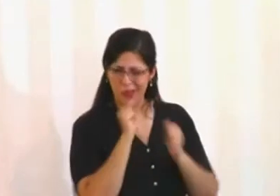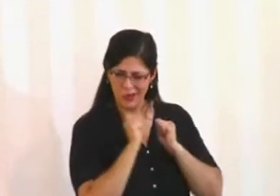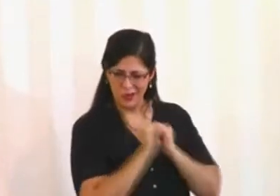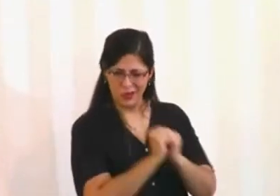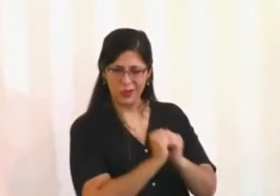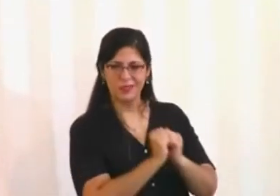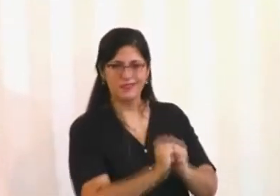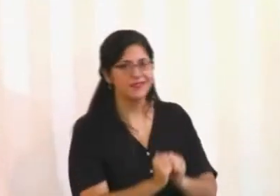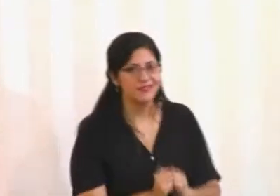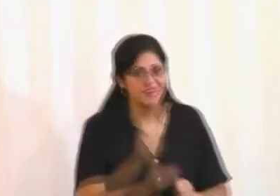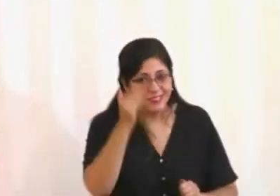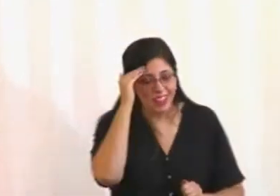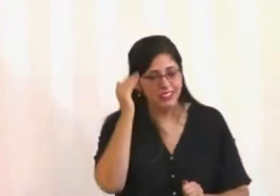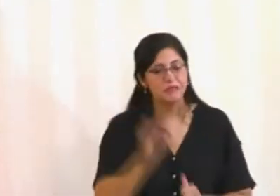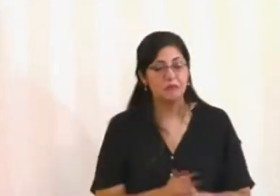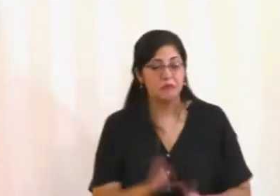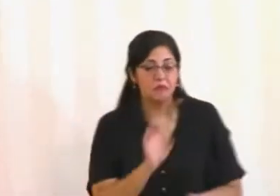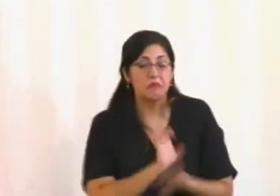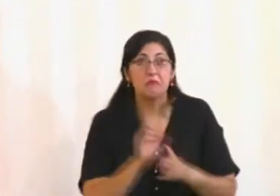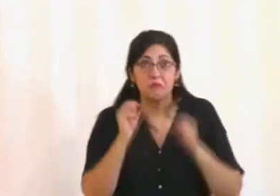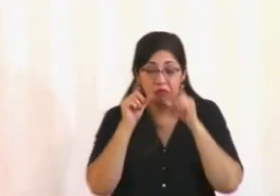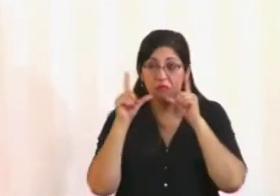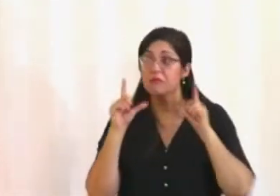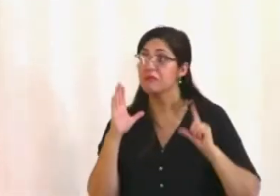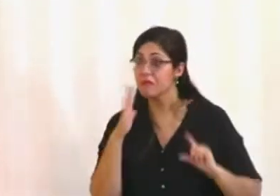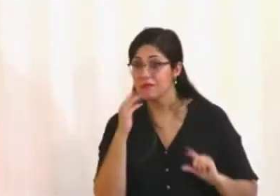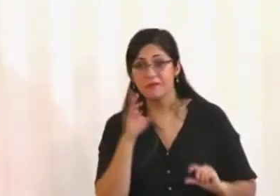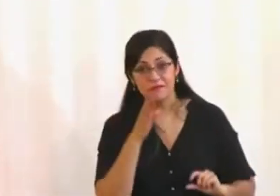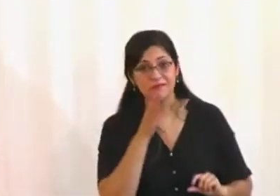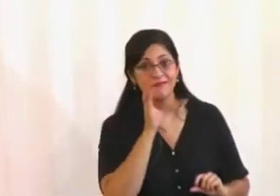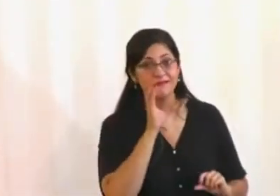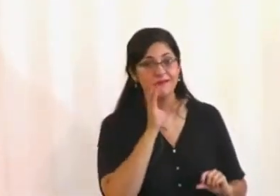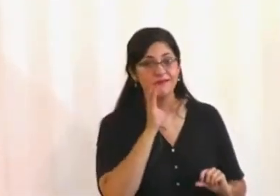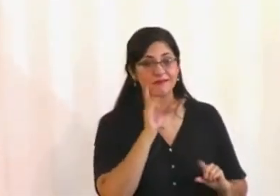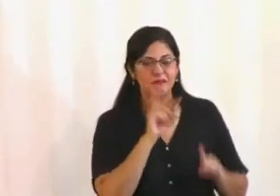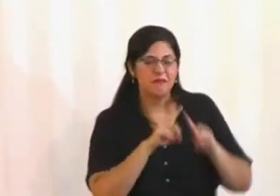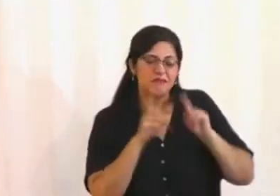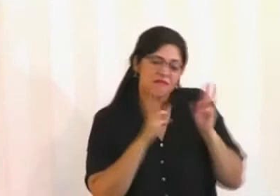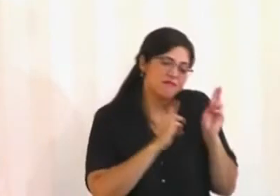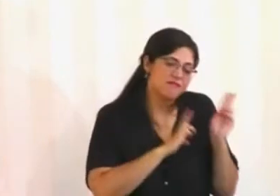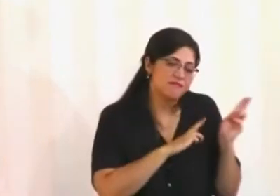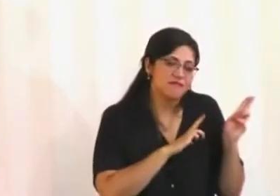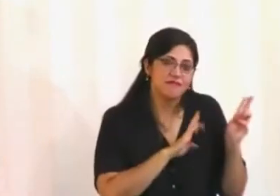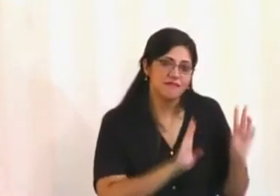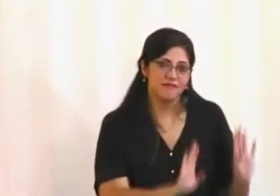O texto diz que ele comeu, bebeu, mas dormiu novamente.